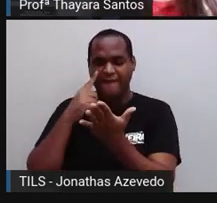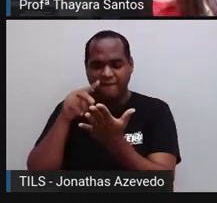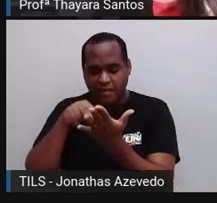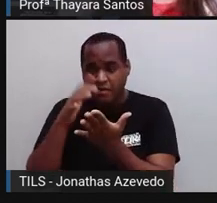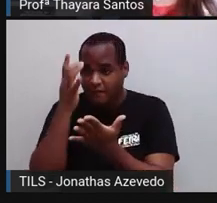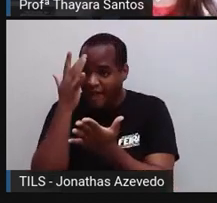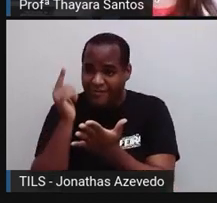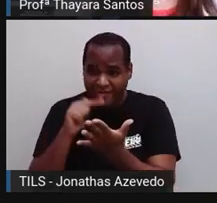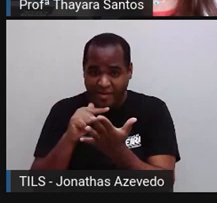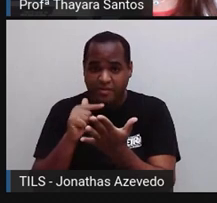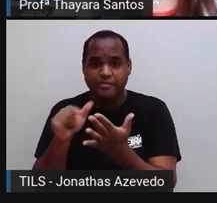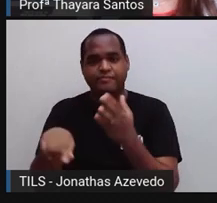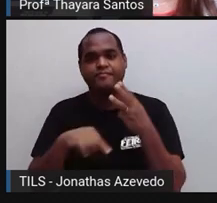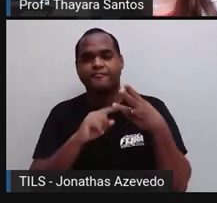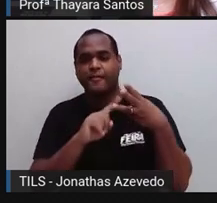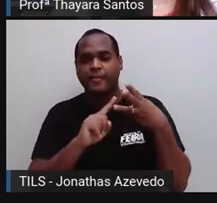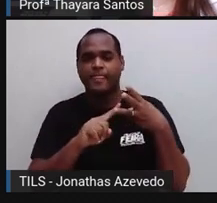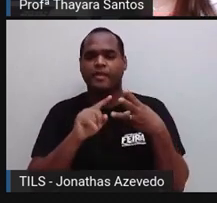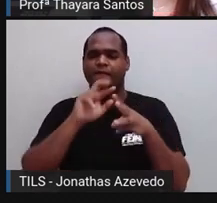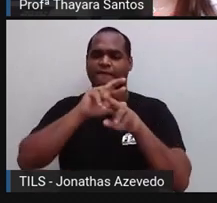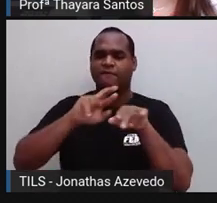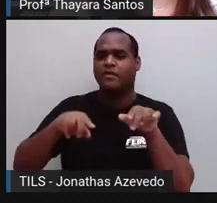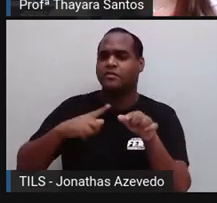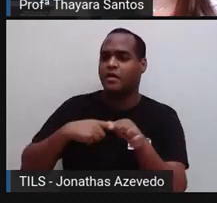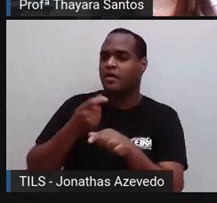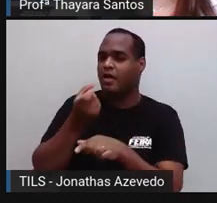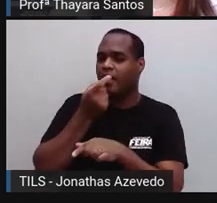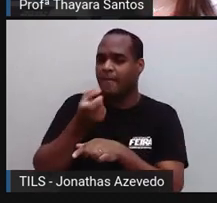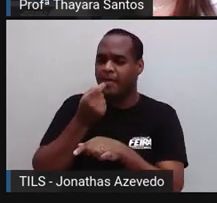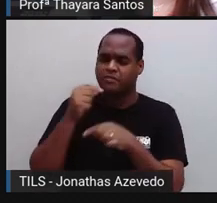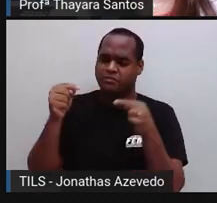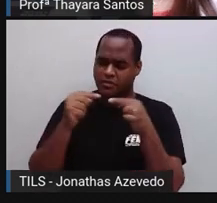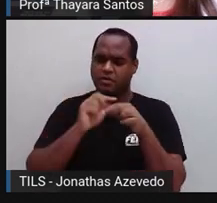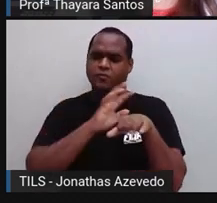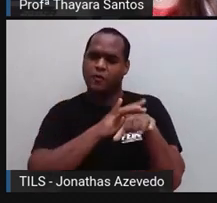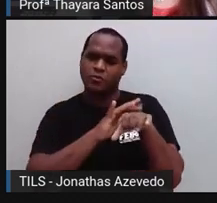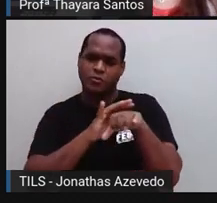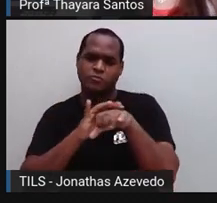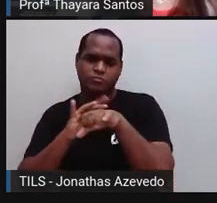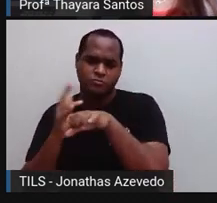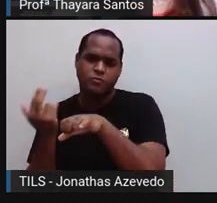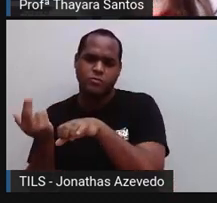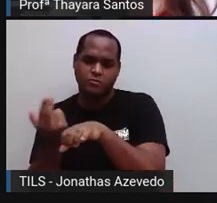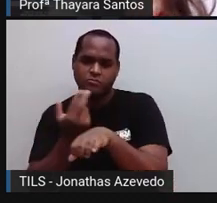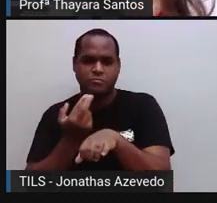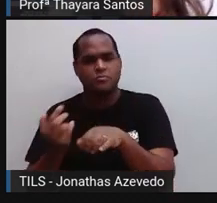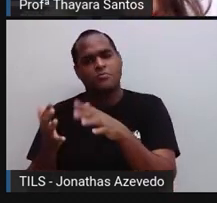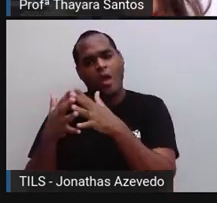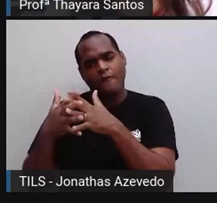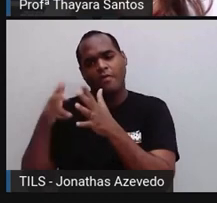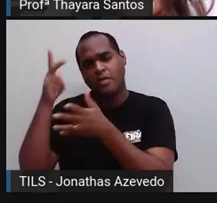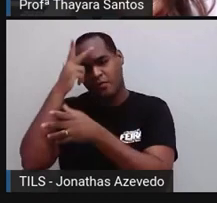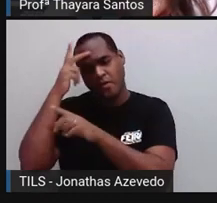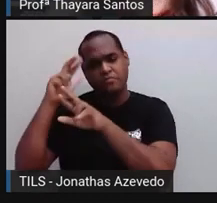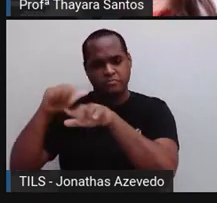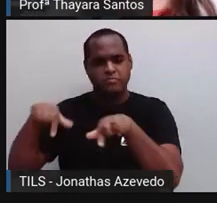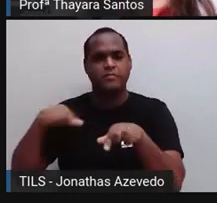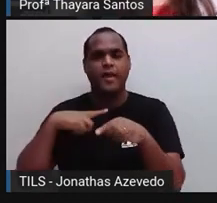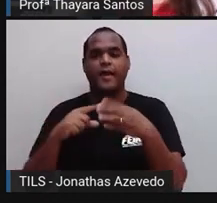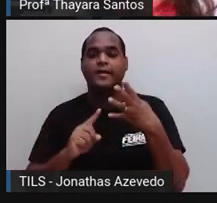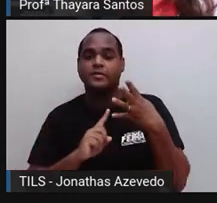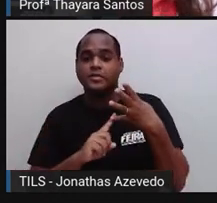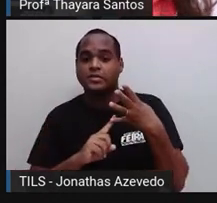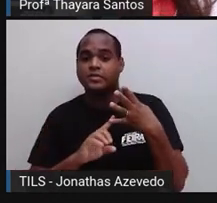ser entendida. Letra C, vários medicamentos podem servir para a mesma doença, o que às vezes confunde as pessoas.